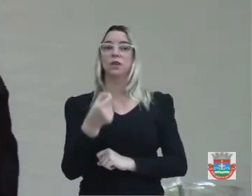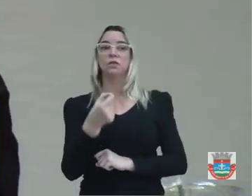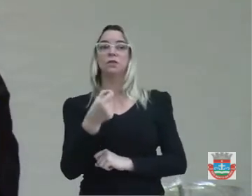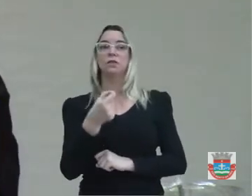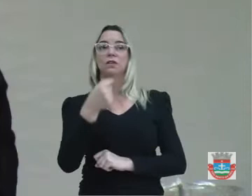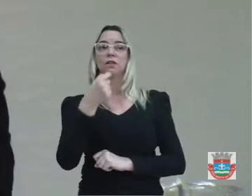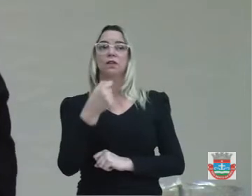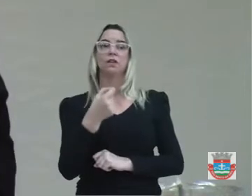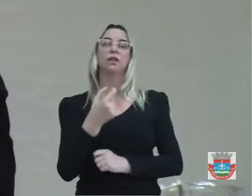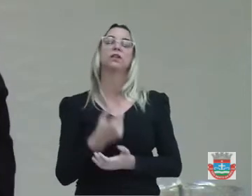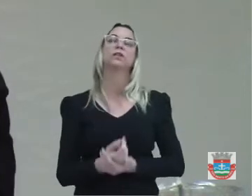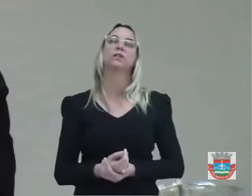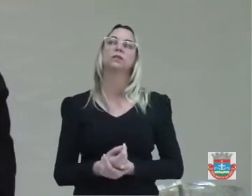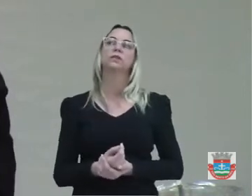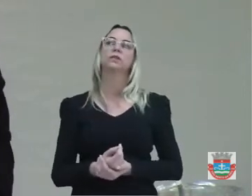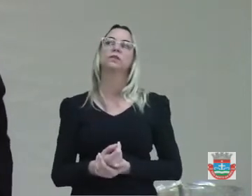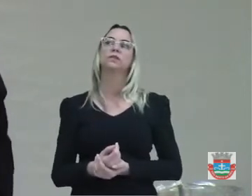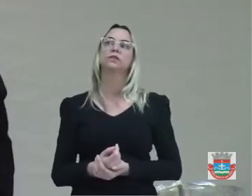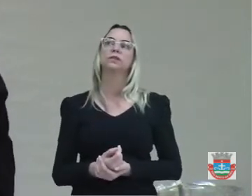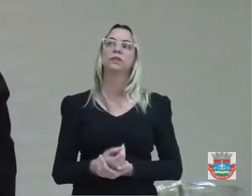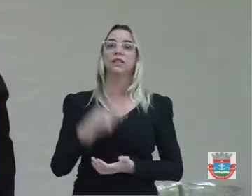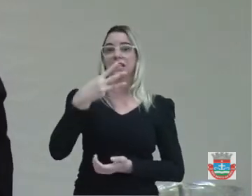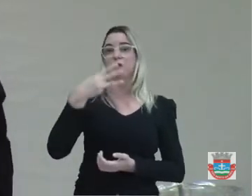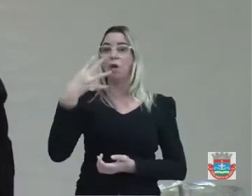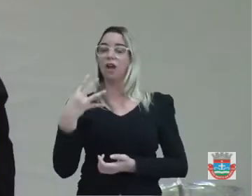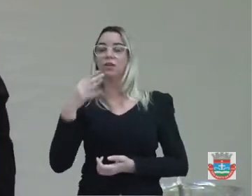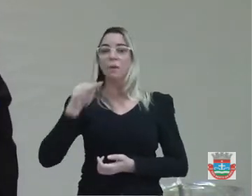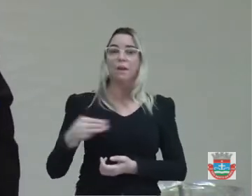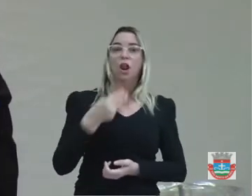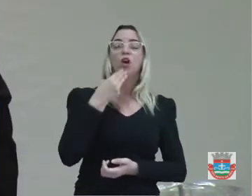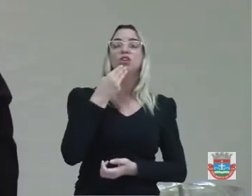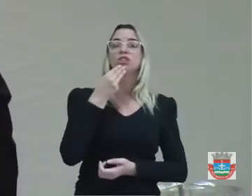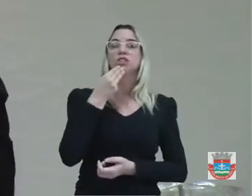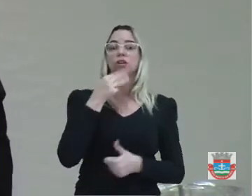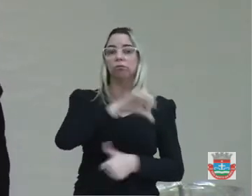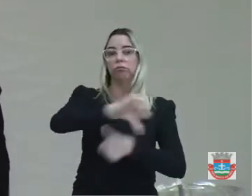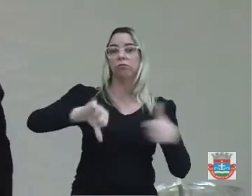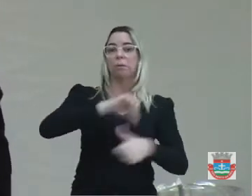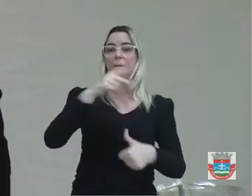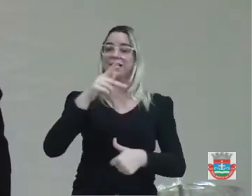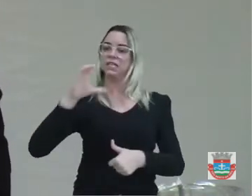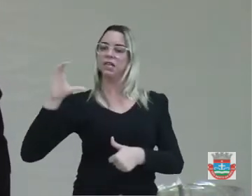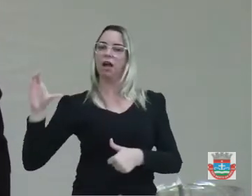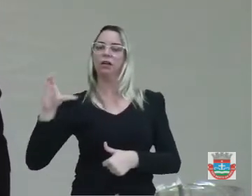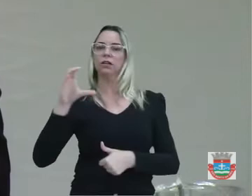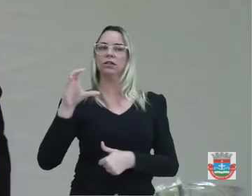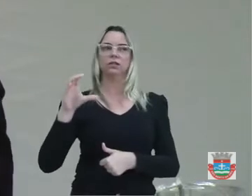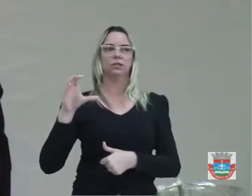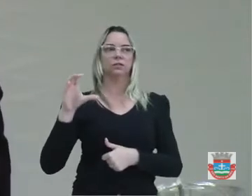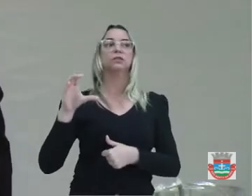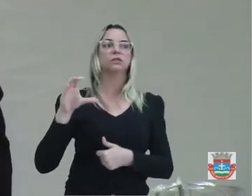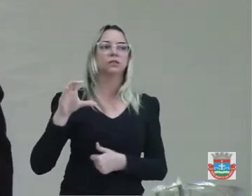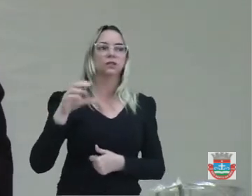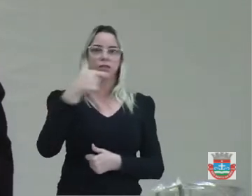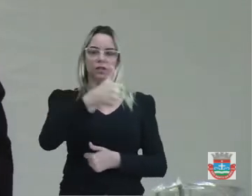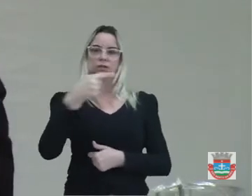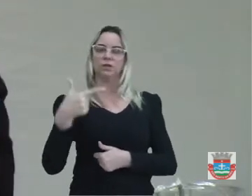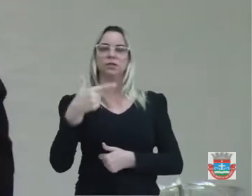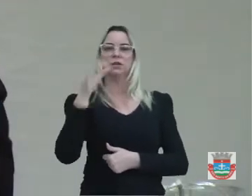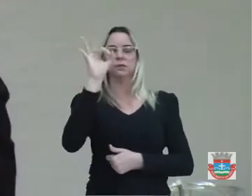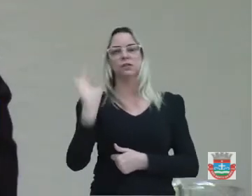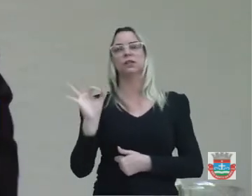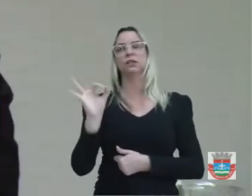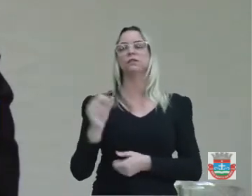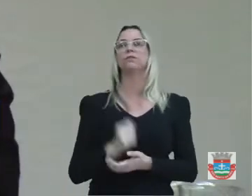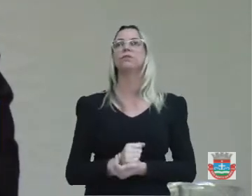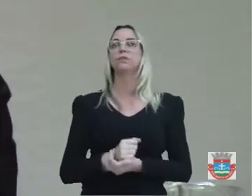2021, Fundeb de 34 milhões, foi dado um reajuste no PCC de 12%. Em 2012, foi